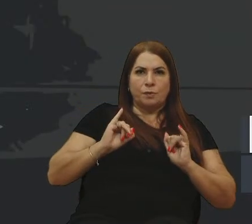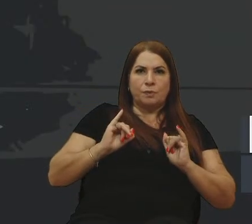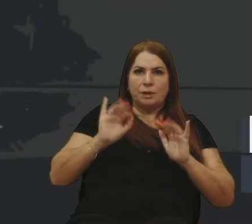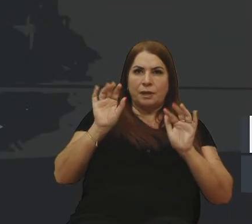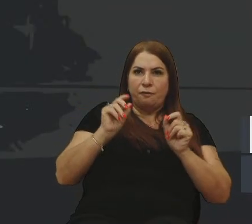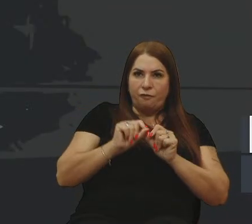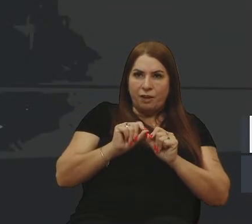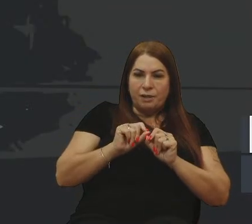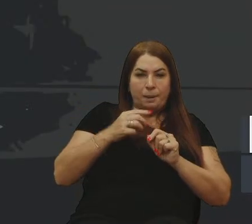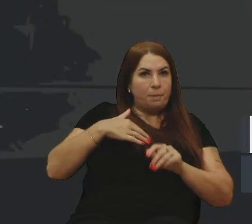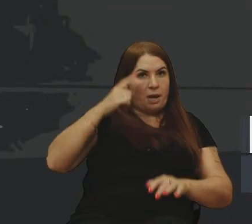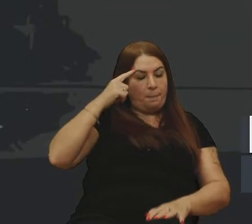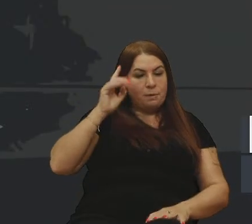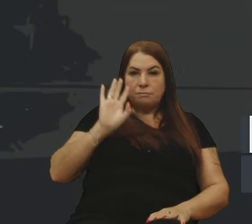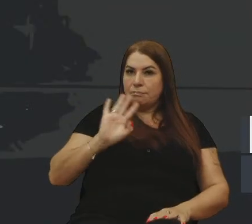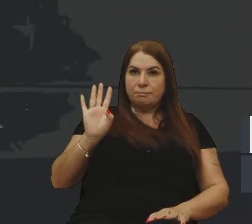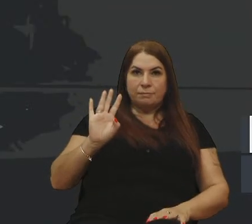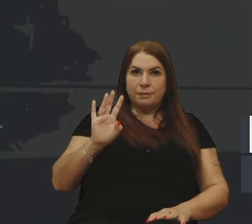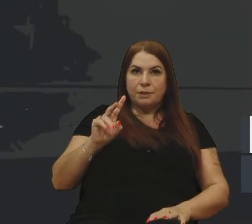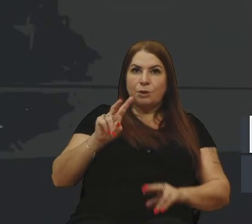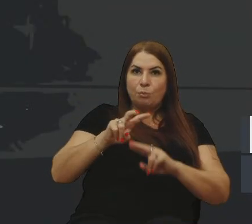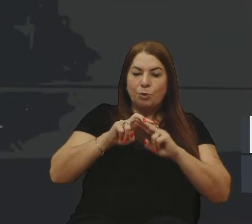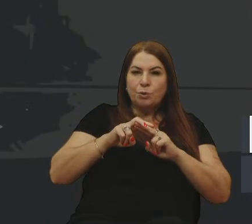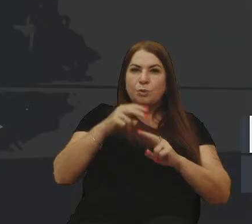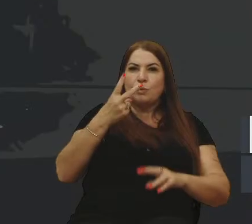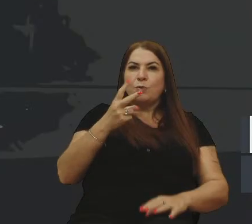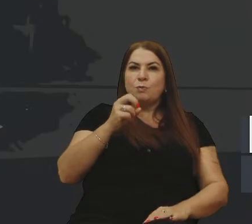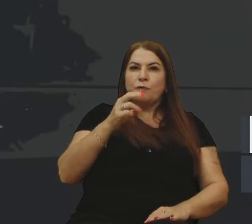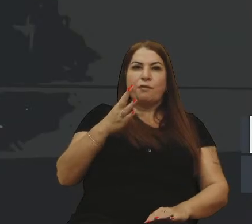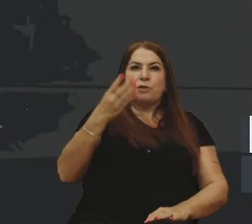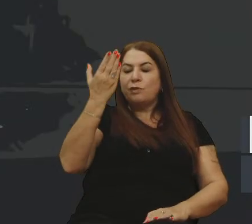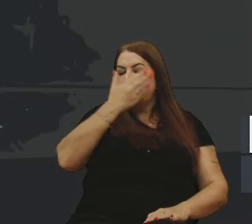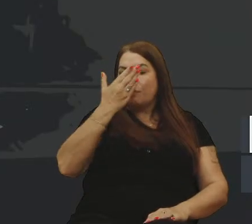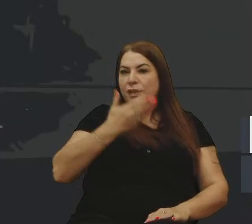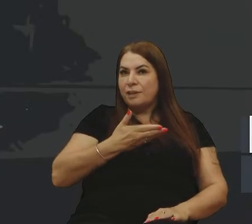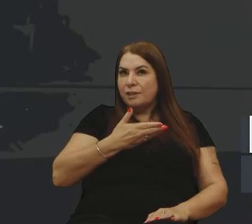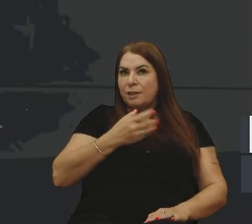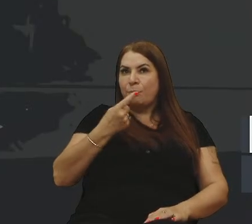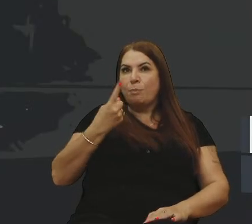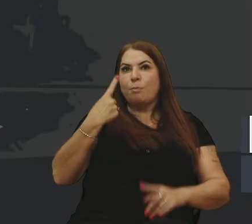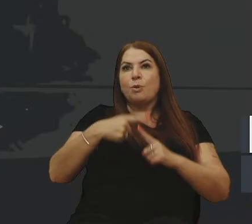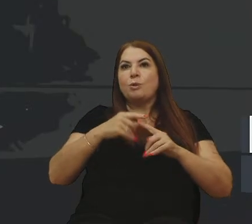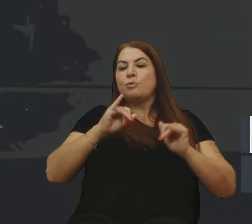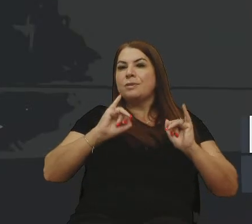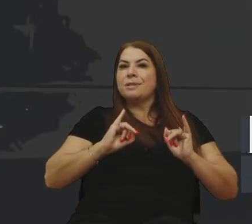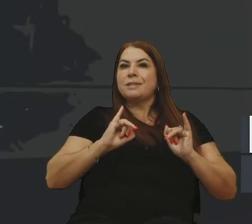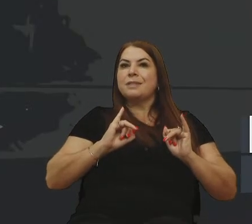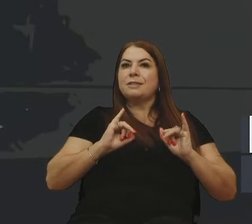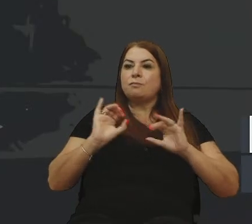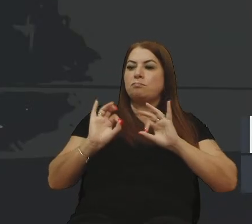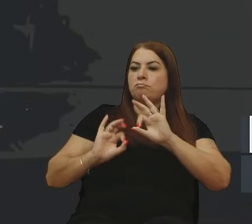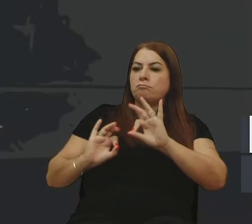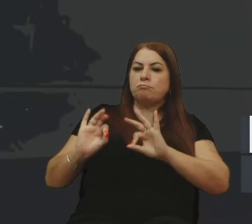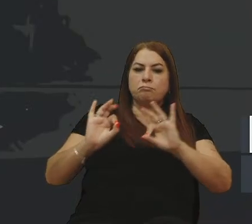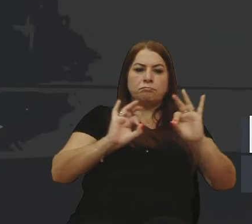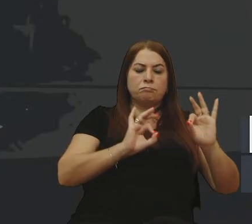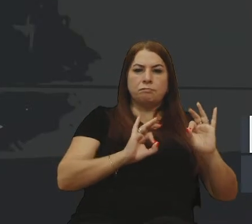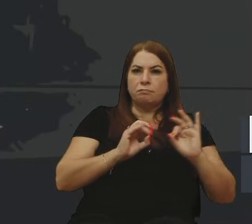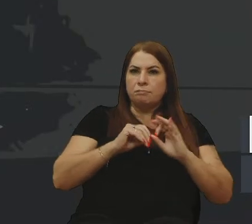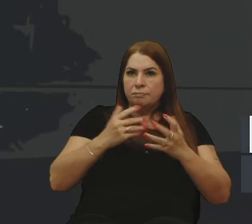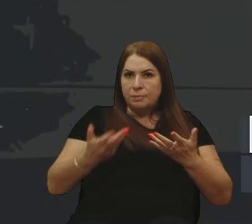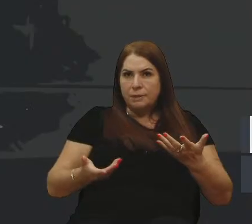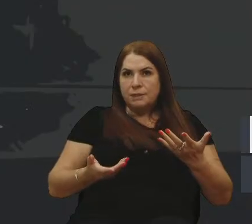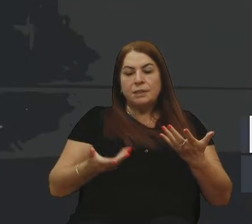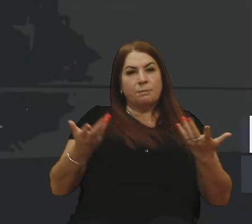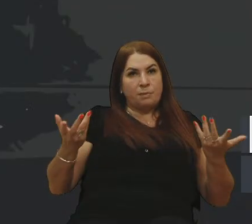feito. Na minha cabeça era assim. Por isso que eu passo o ano de 2024 não vendo. Porque eu descansei. Eu fui operando, fazendo o que tinha que fazer.